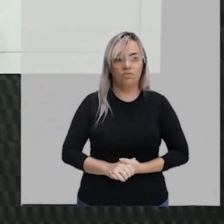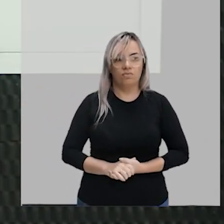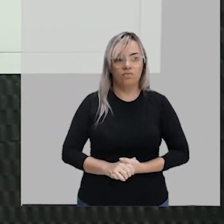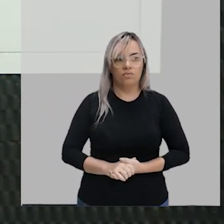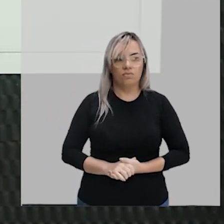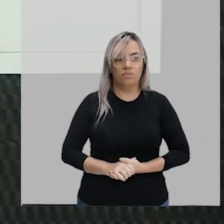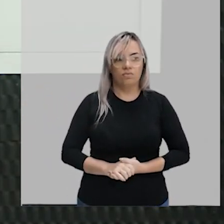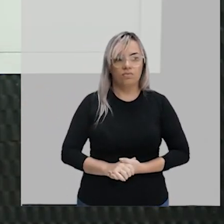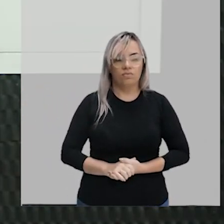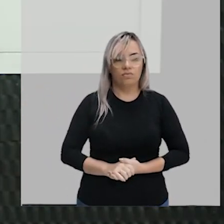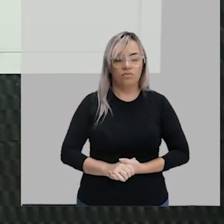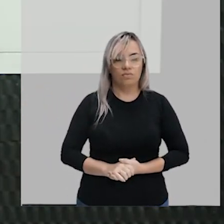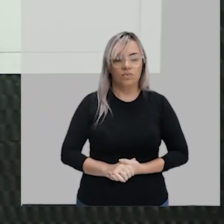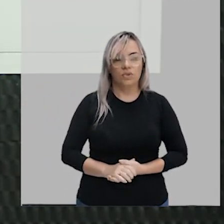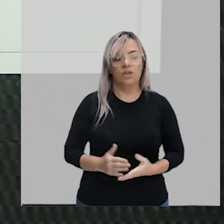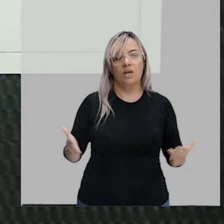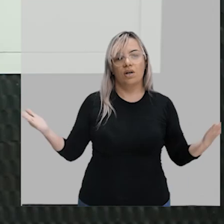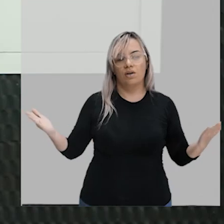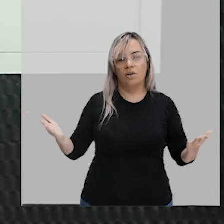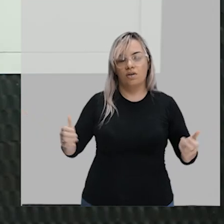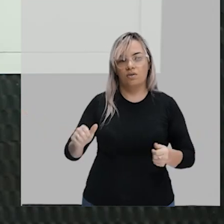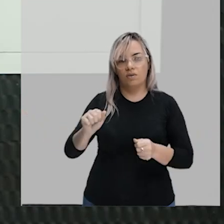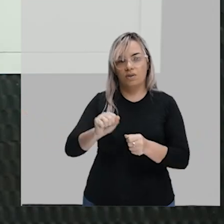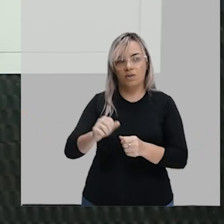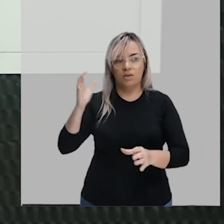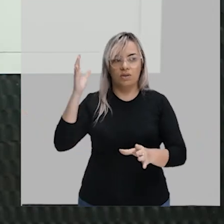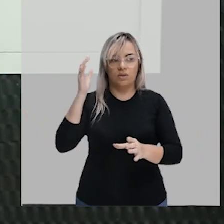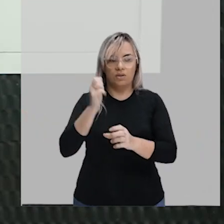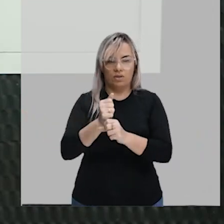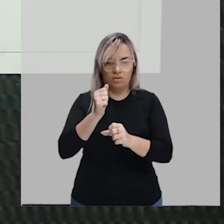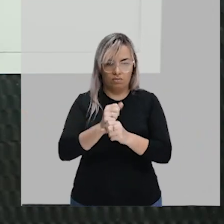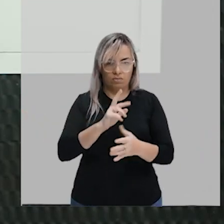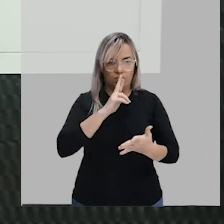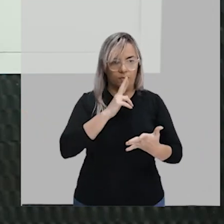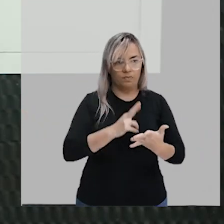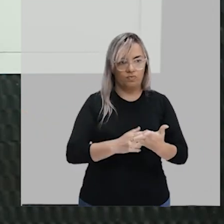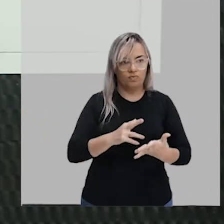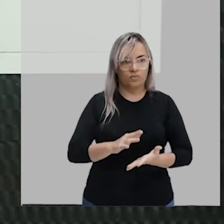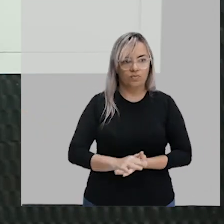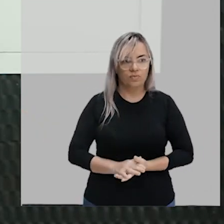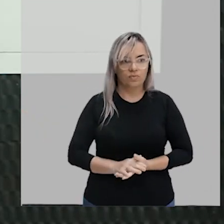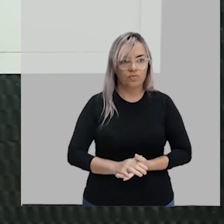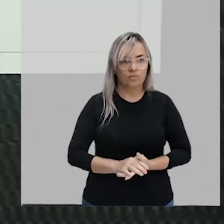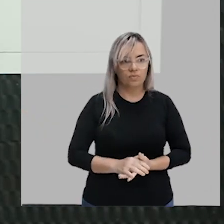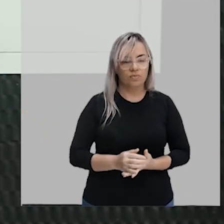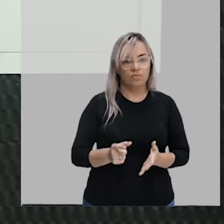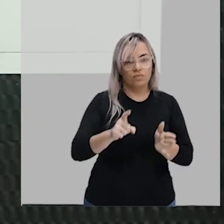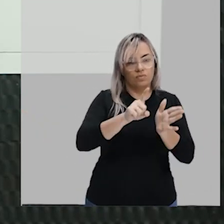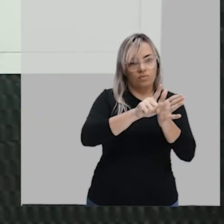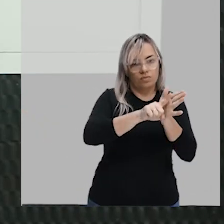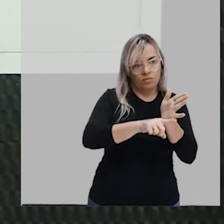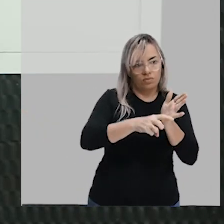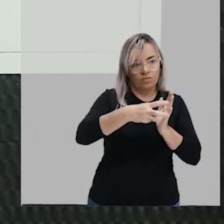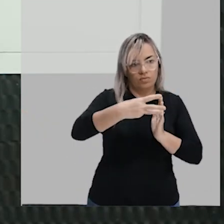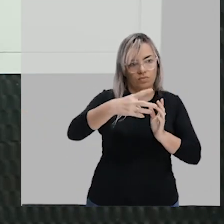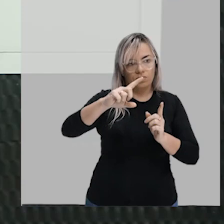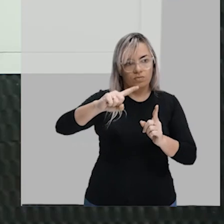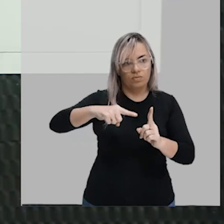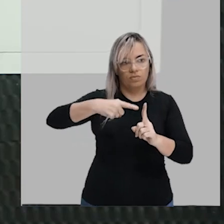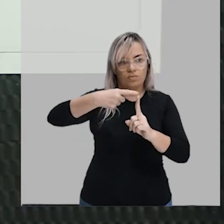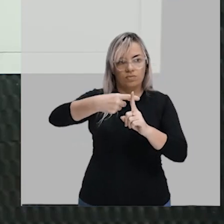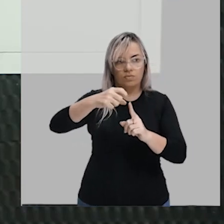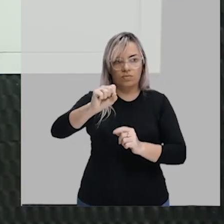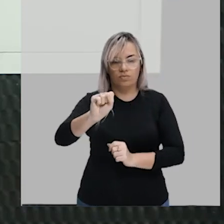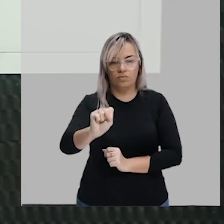só fazer as contas para ver quanto é que isso aqui vai dar. Então aqui vai dar menos 3 mais 8,